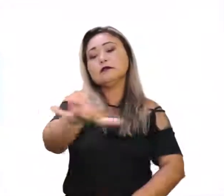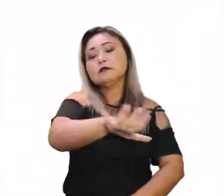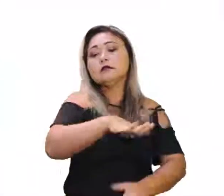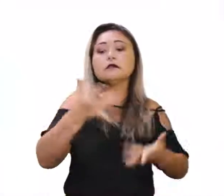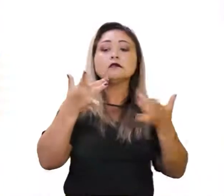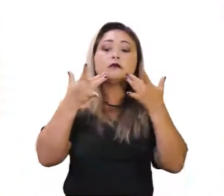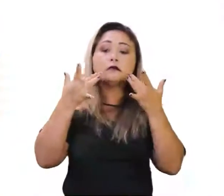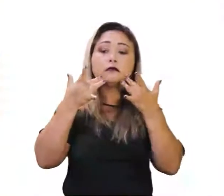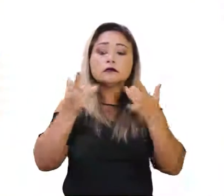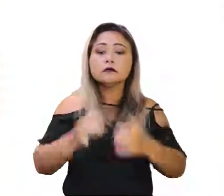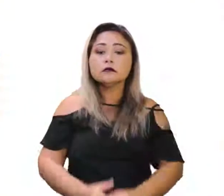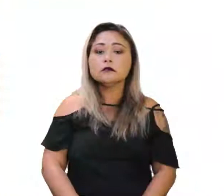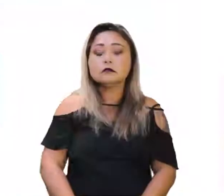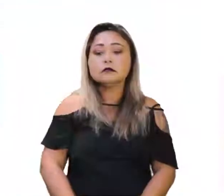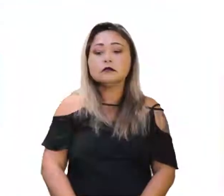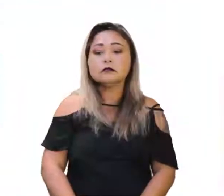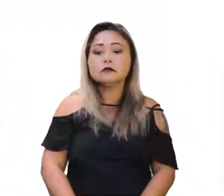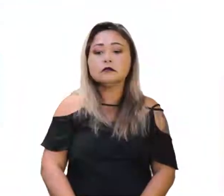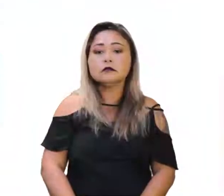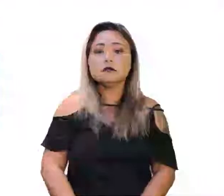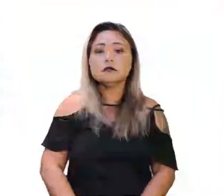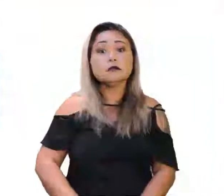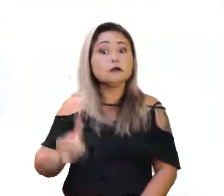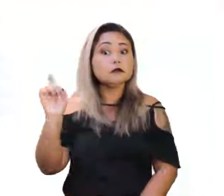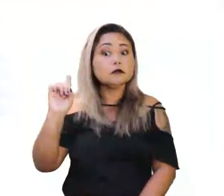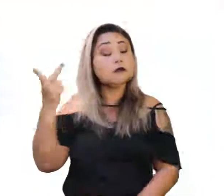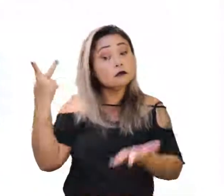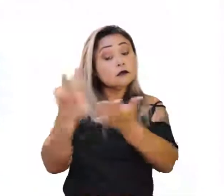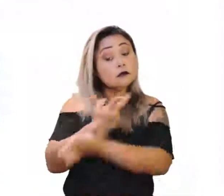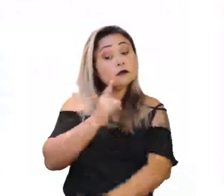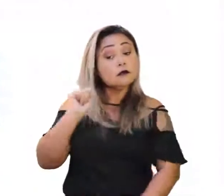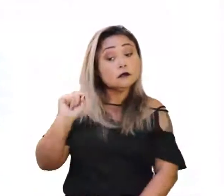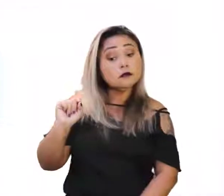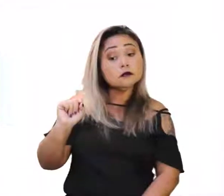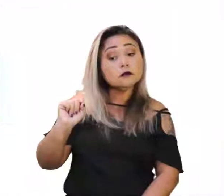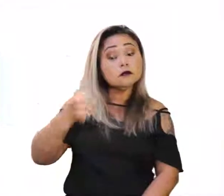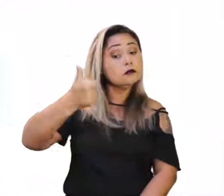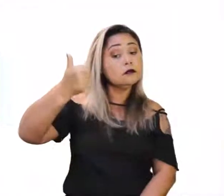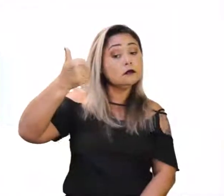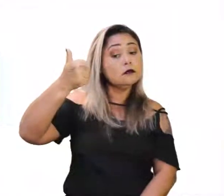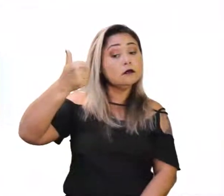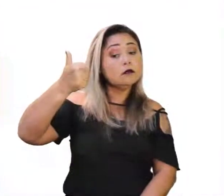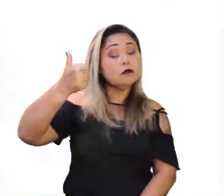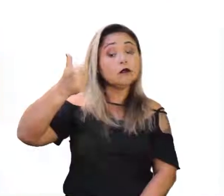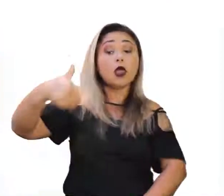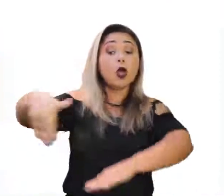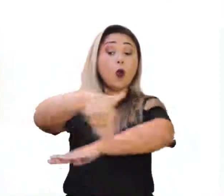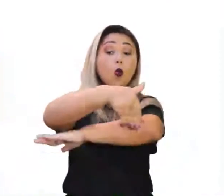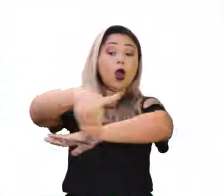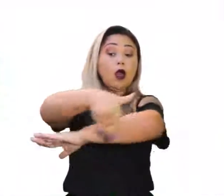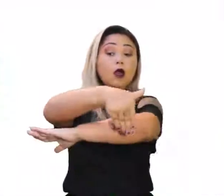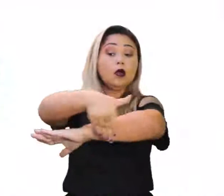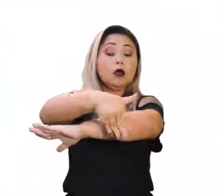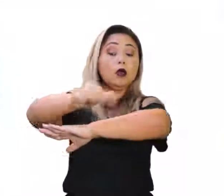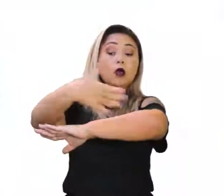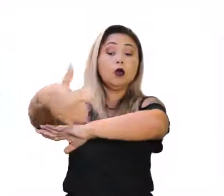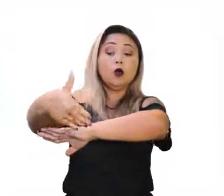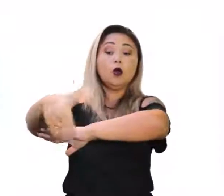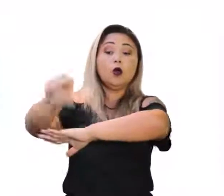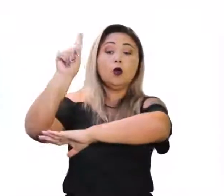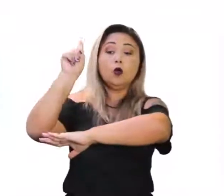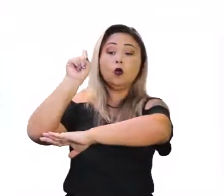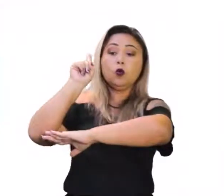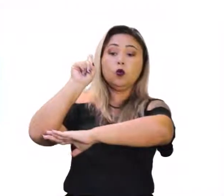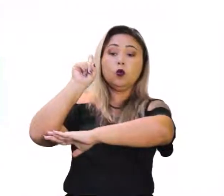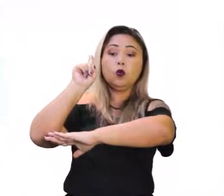espaço teatral. Quer dizer, acontecia, em primeiro lugar, nas ruas, né? Como naquela imagem